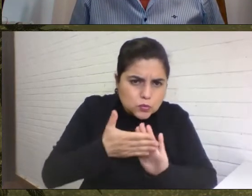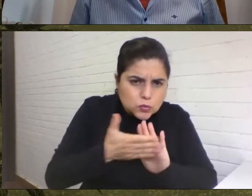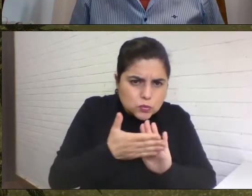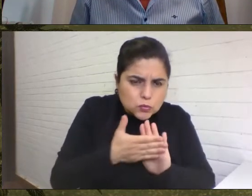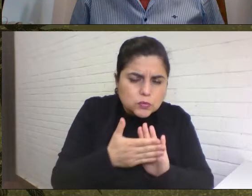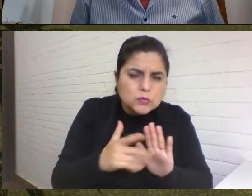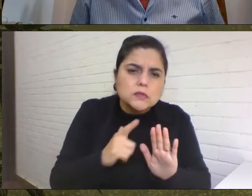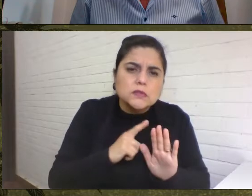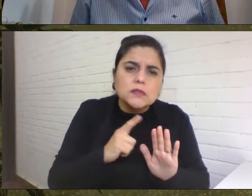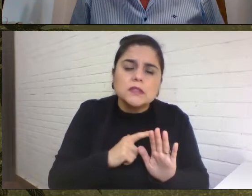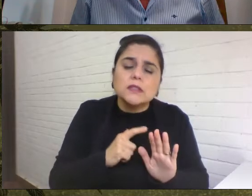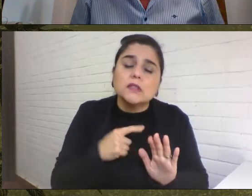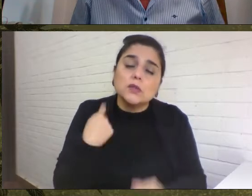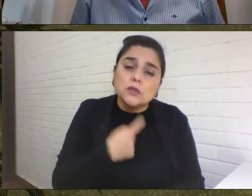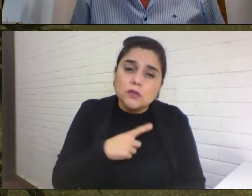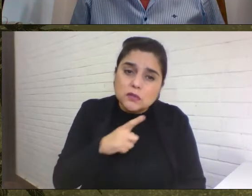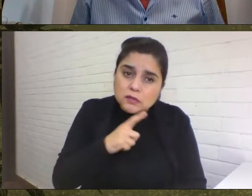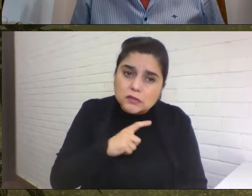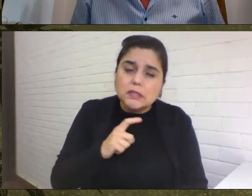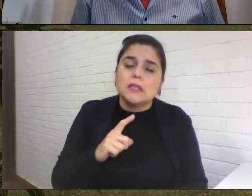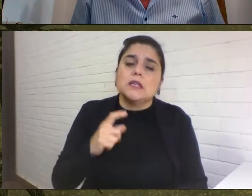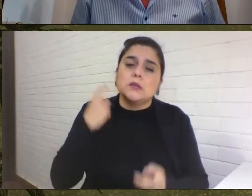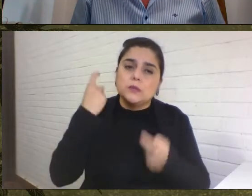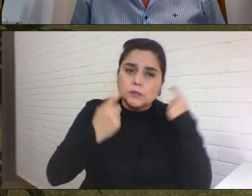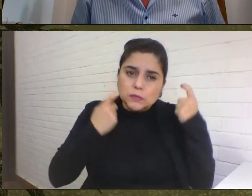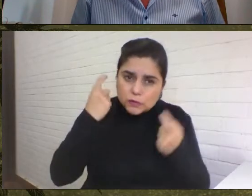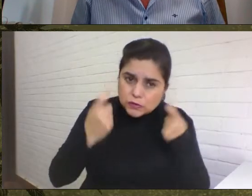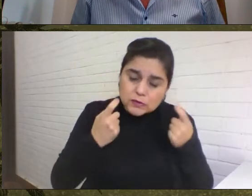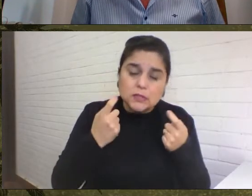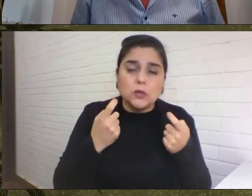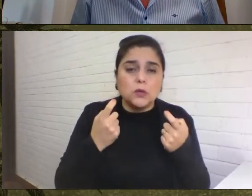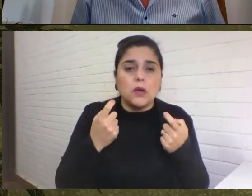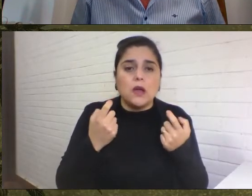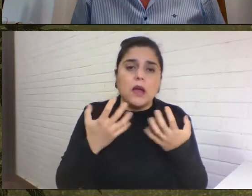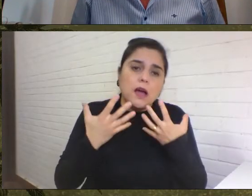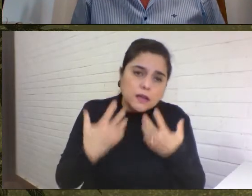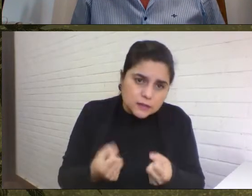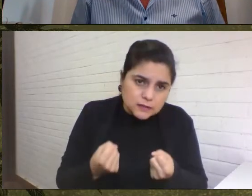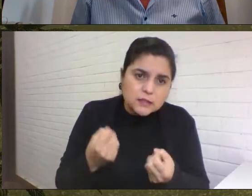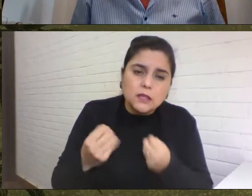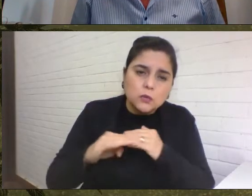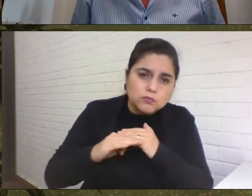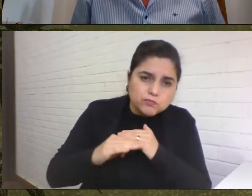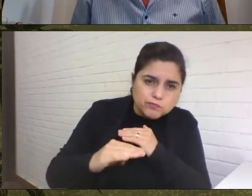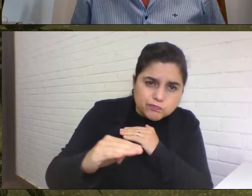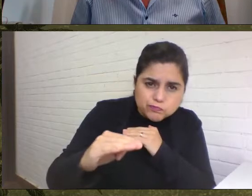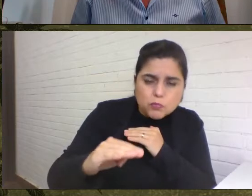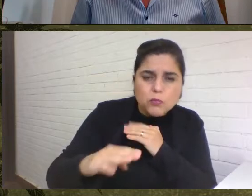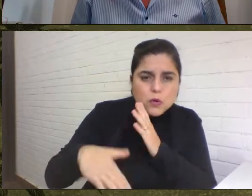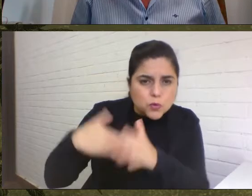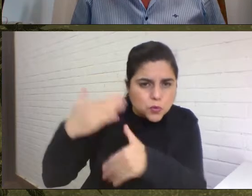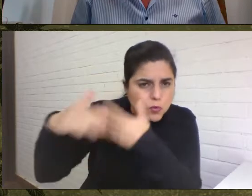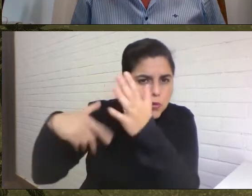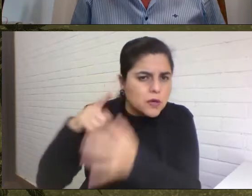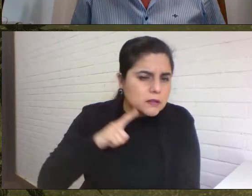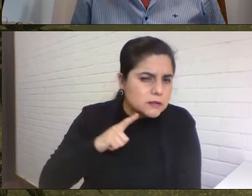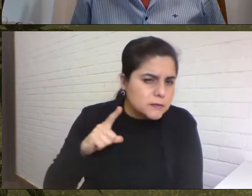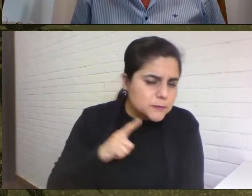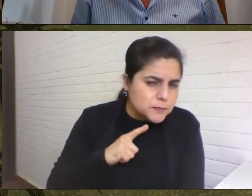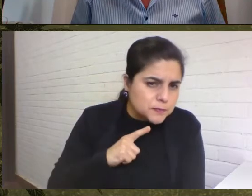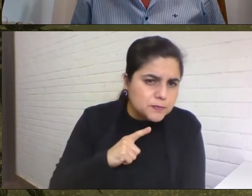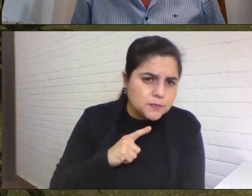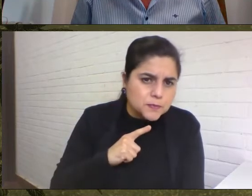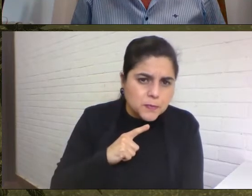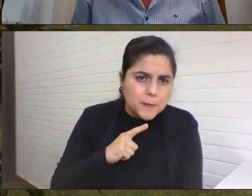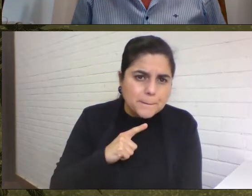tenhamos uma preocupação suplementar de conformidade com aquilo que vai sendo a evolução das